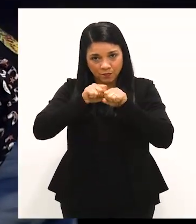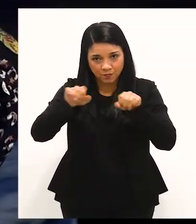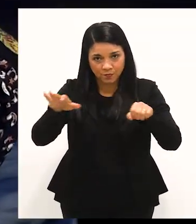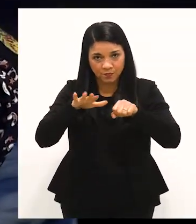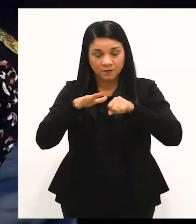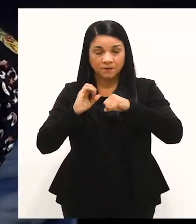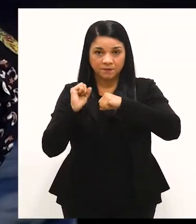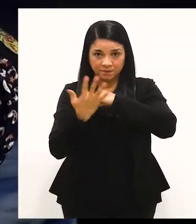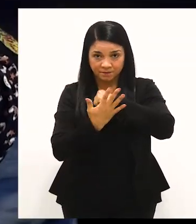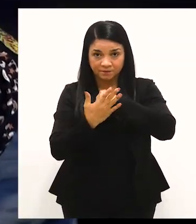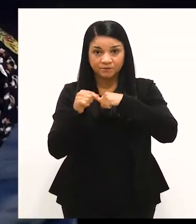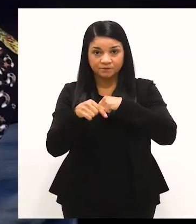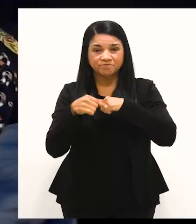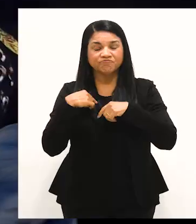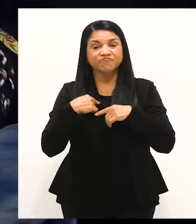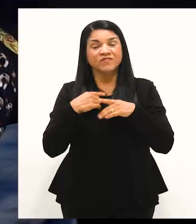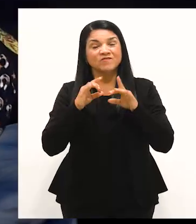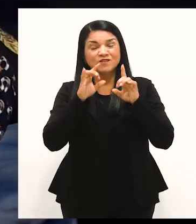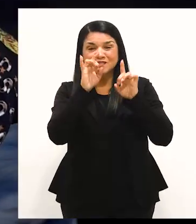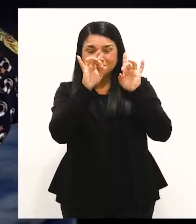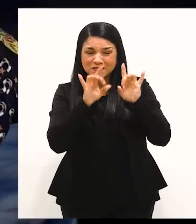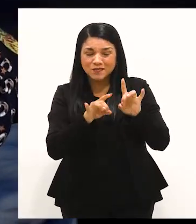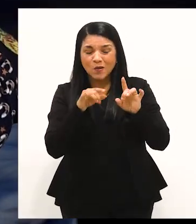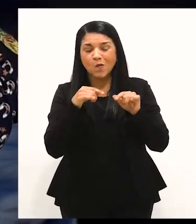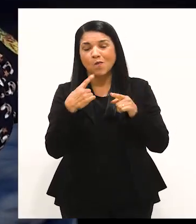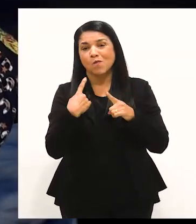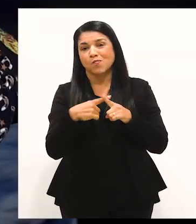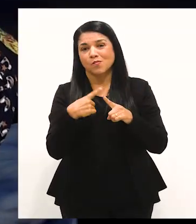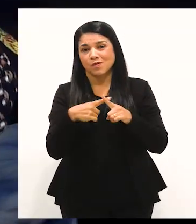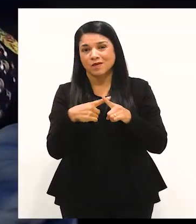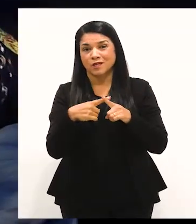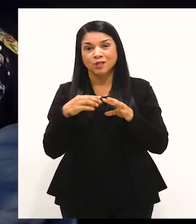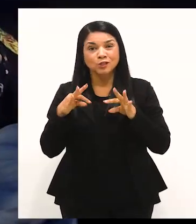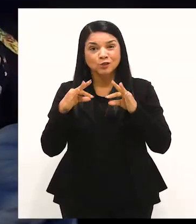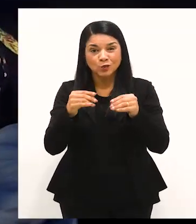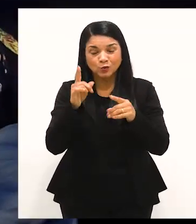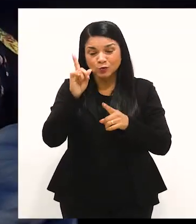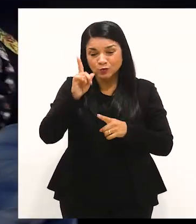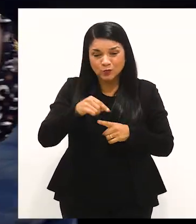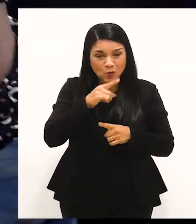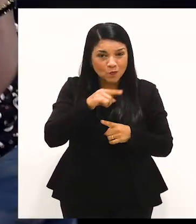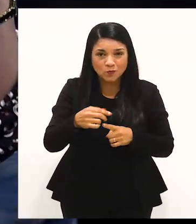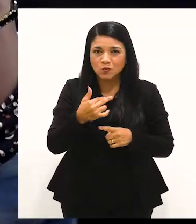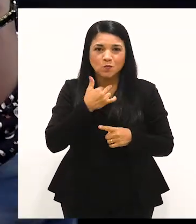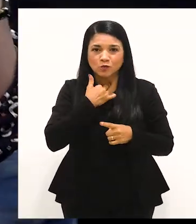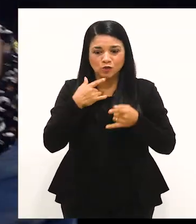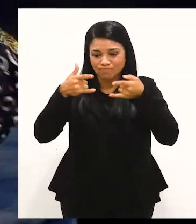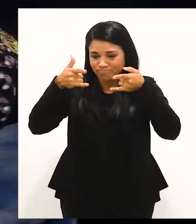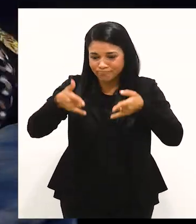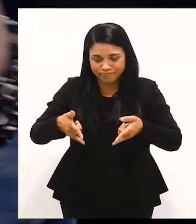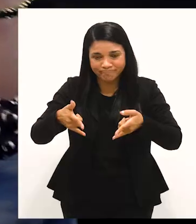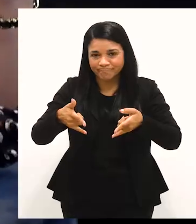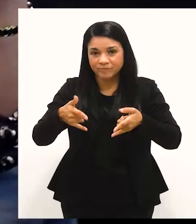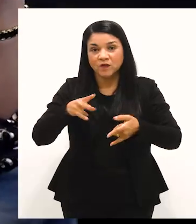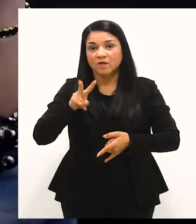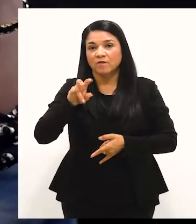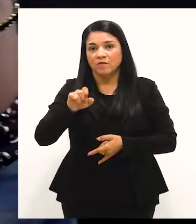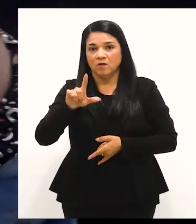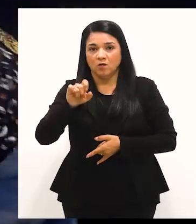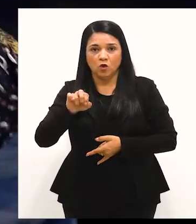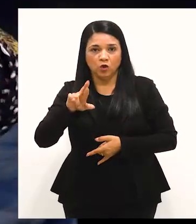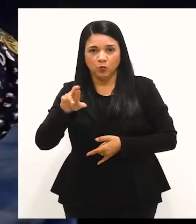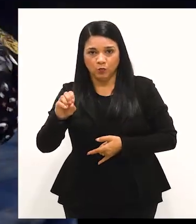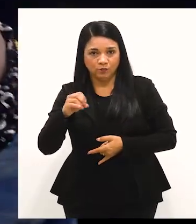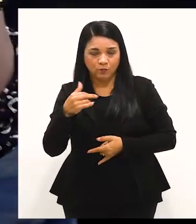na pandemia. E no caso dele foi uma coisa muito especial, porque todos eram proibidos, não podia ter velório,